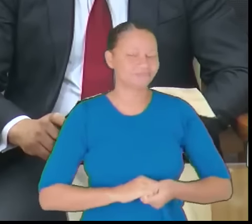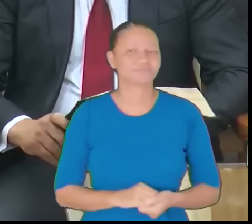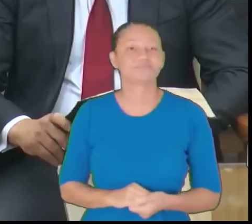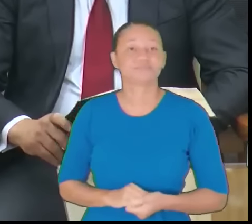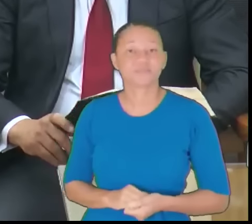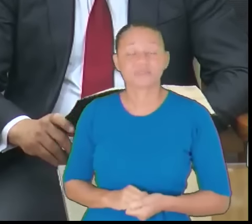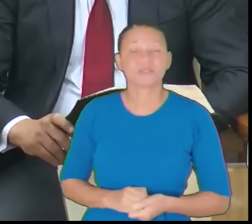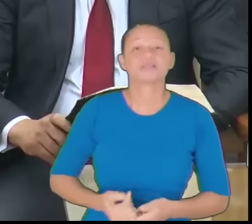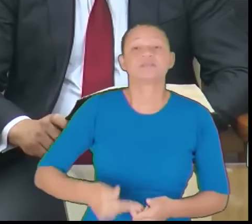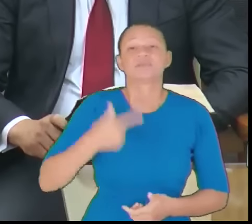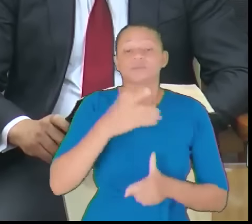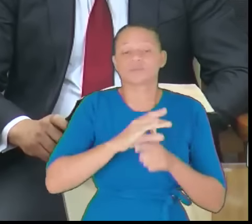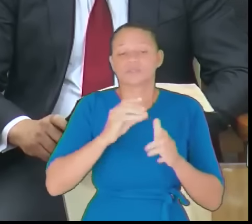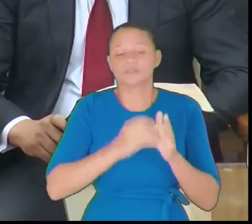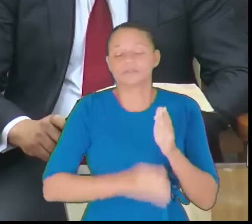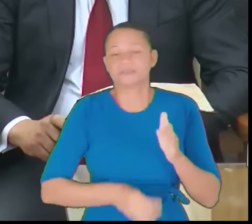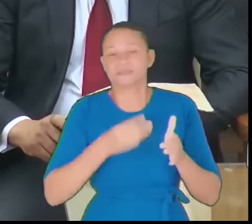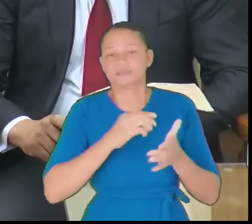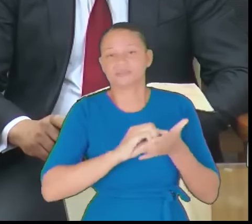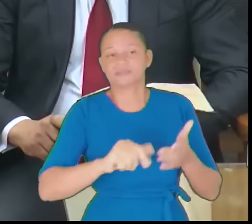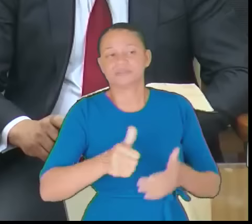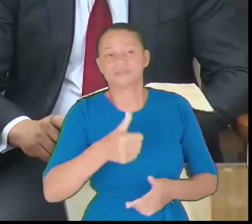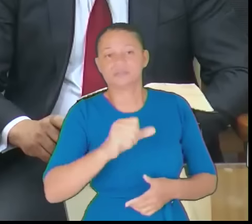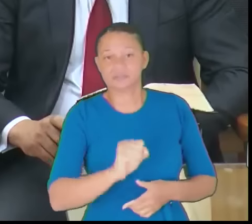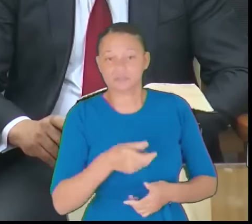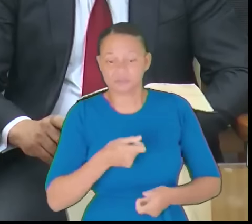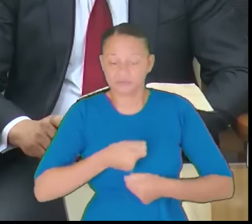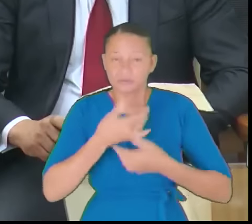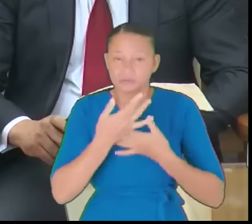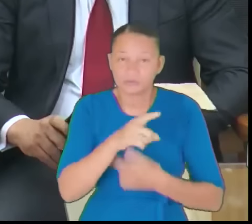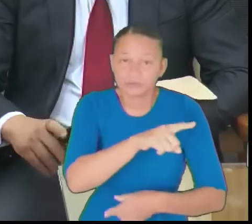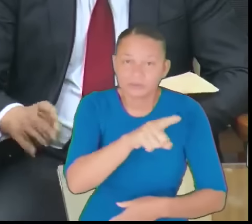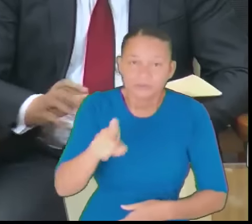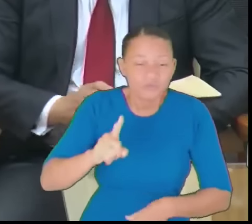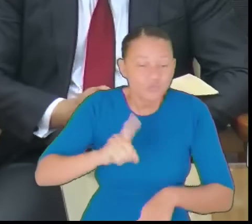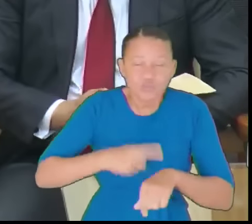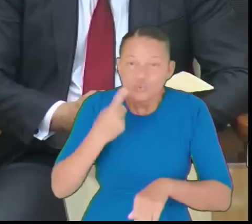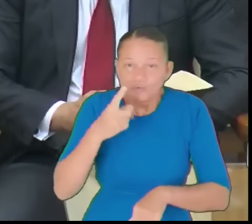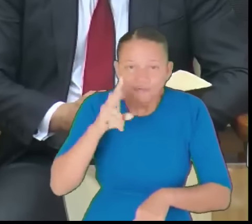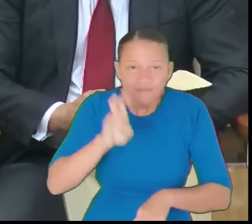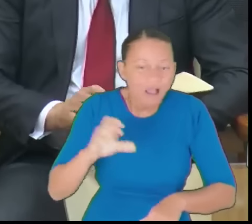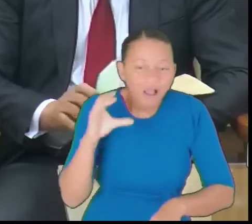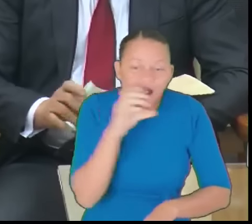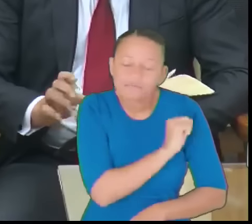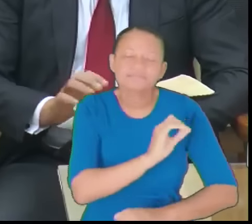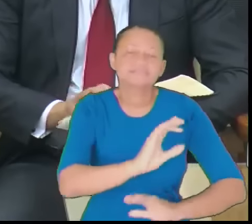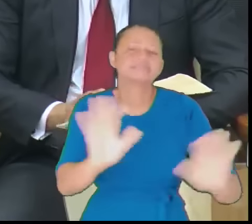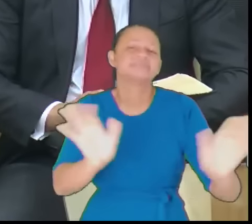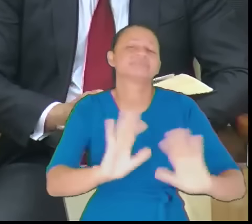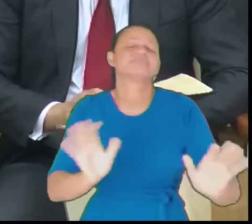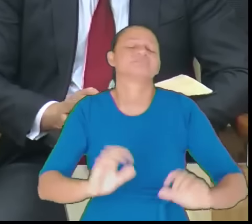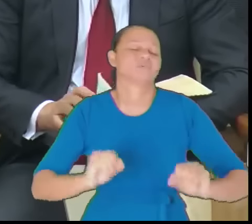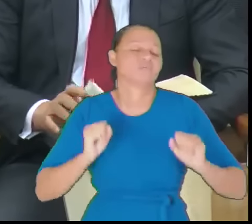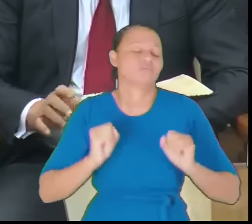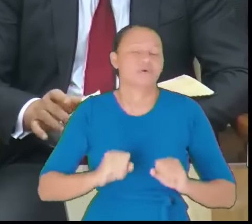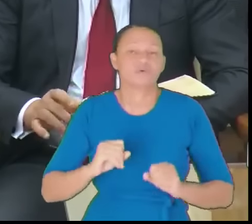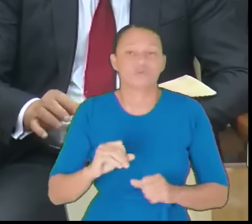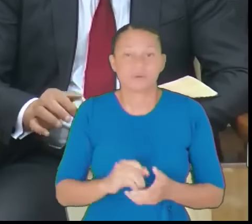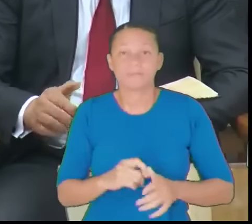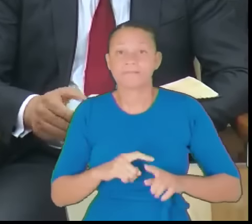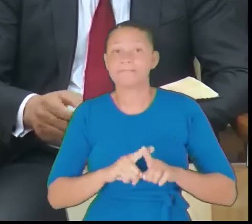2 Coríntios 3 e 18. Quer dizer a você que não é de uma vez, Deus pode operar de uma vez só,